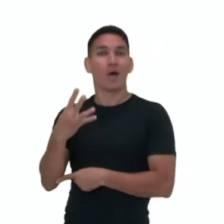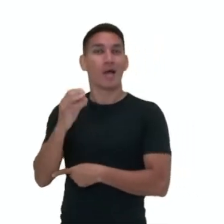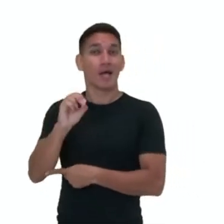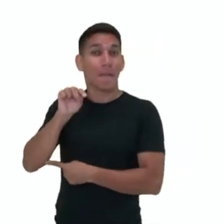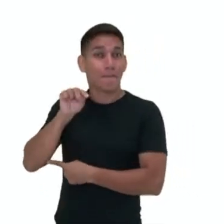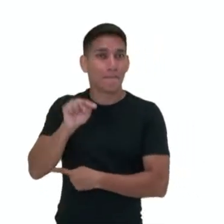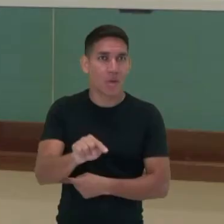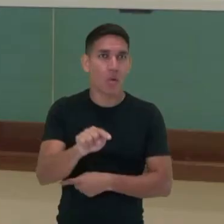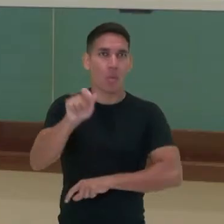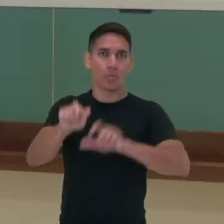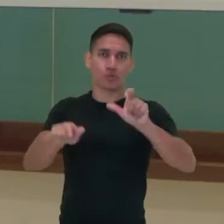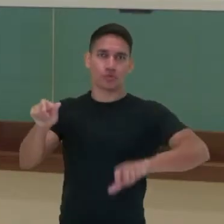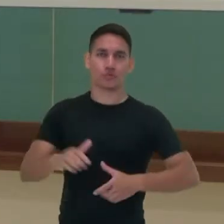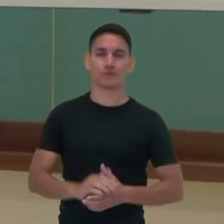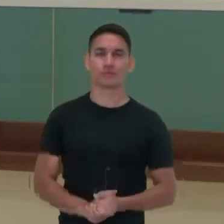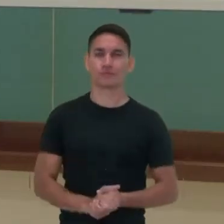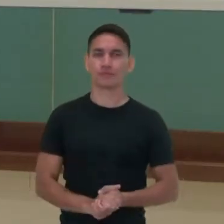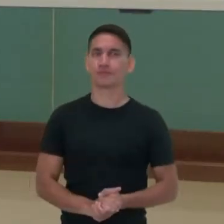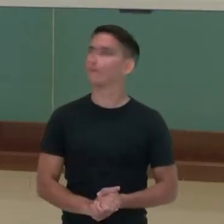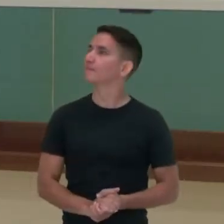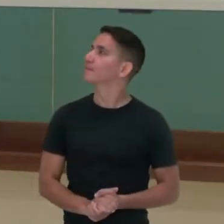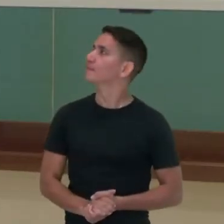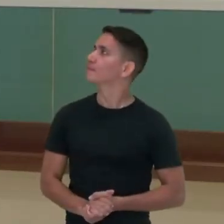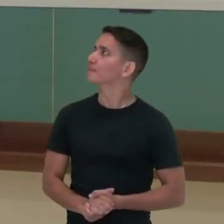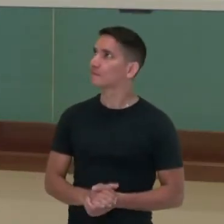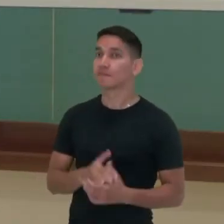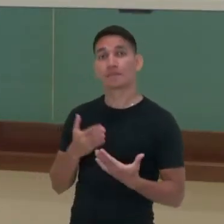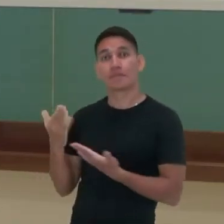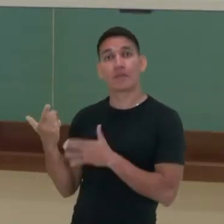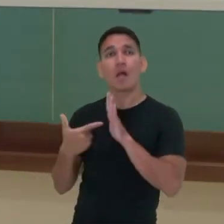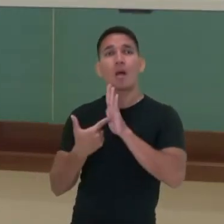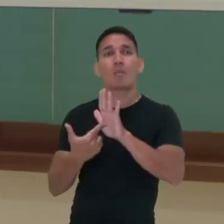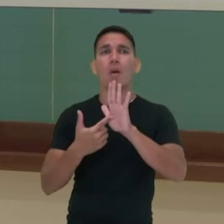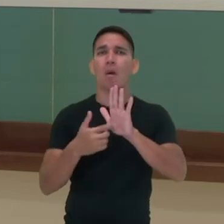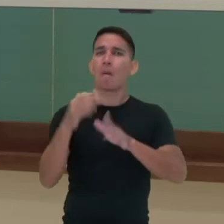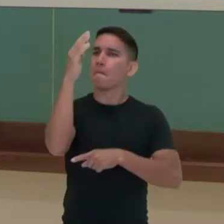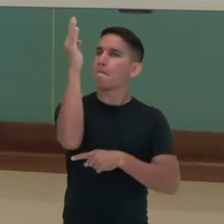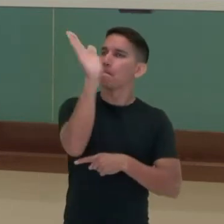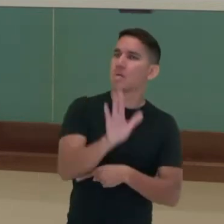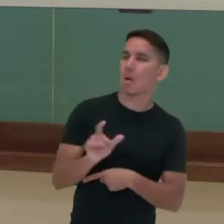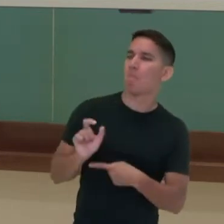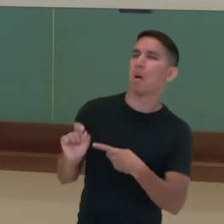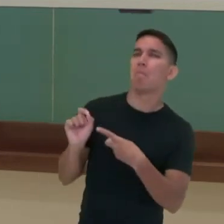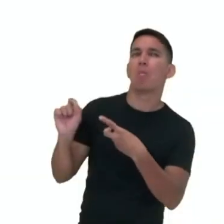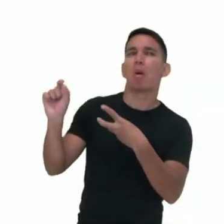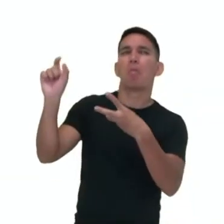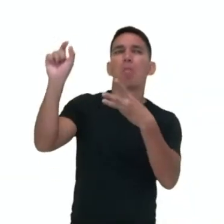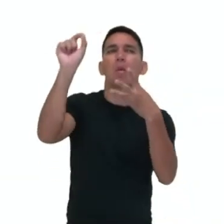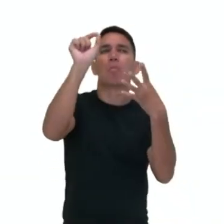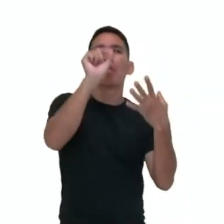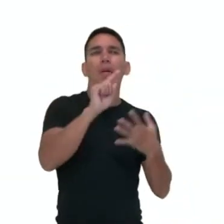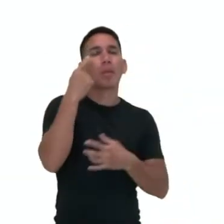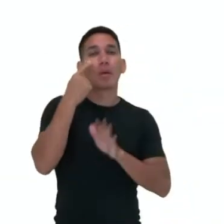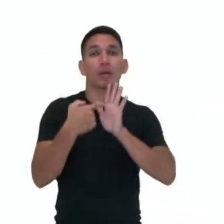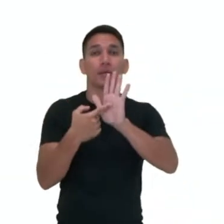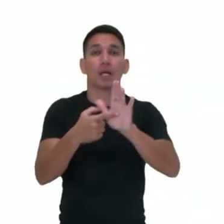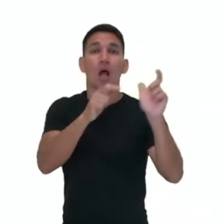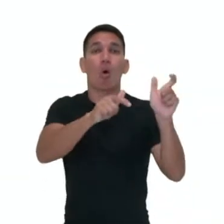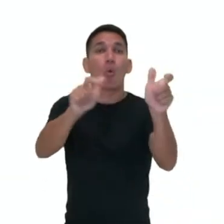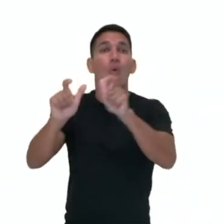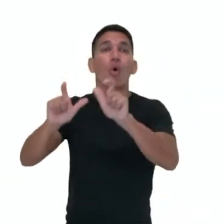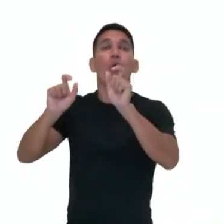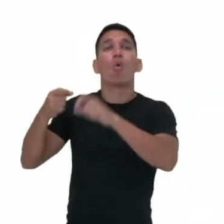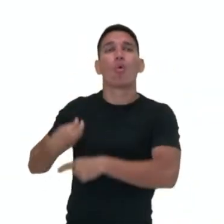4.875.040 pessoas, ok? Muito bem, então temos aqui, ó, um mapa mostrando, olha só, a localização onde que